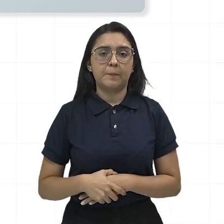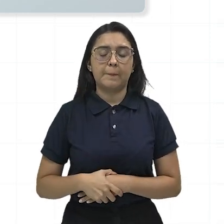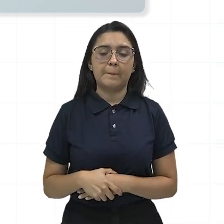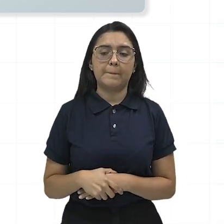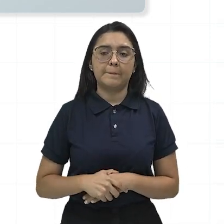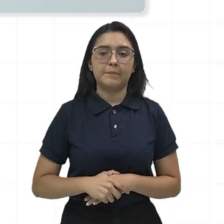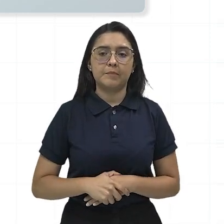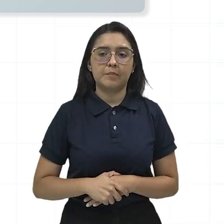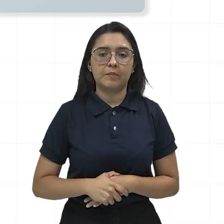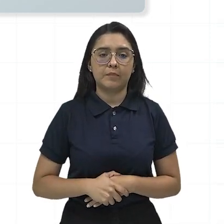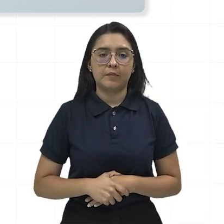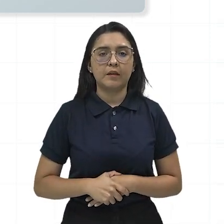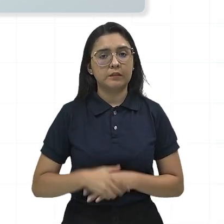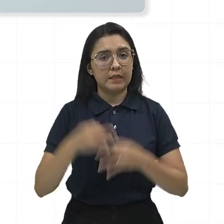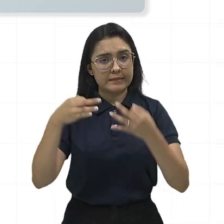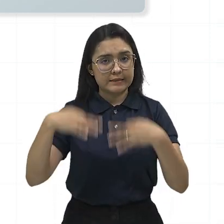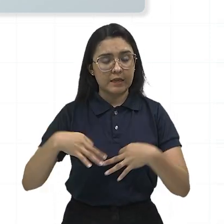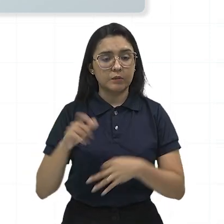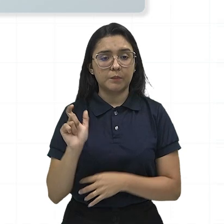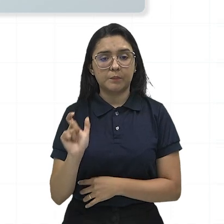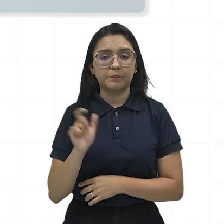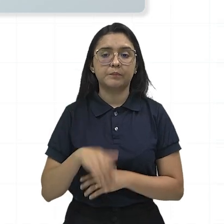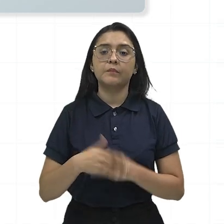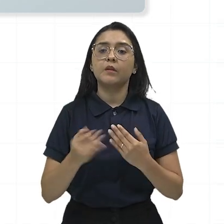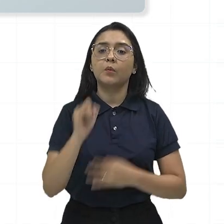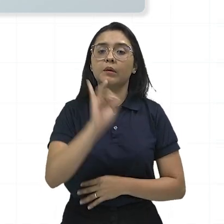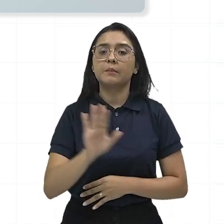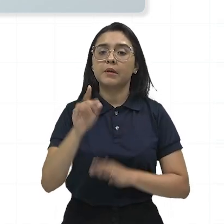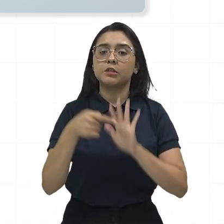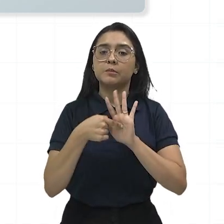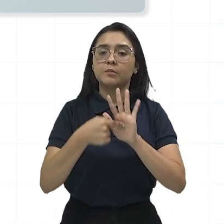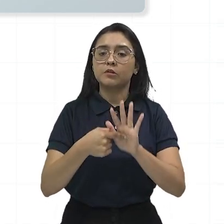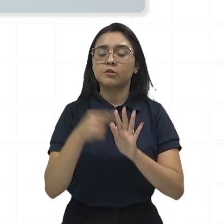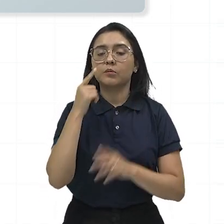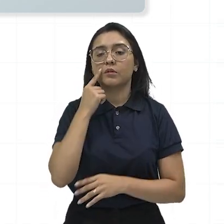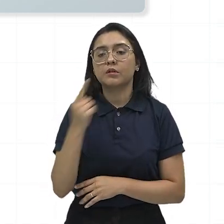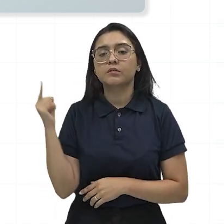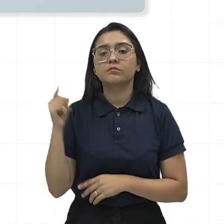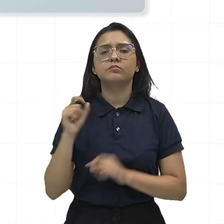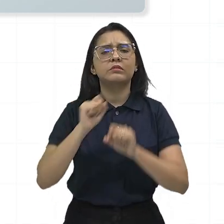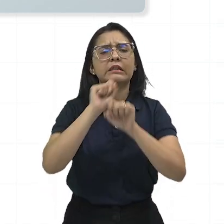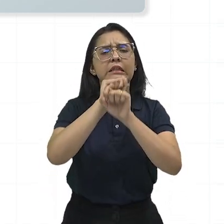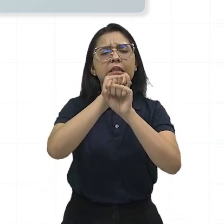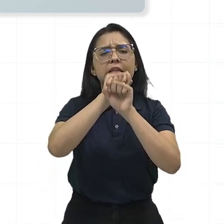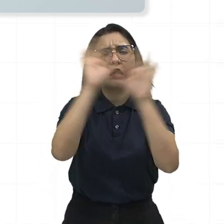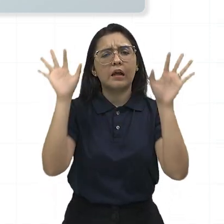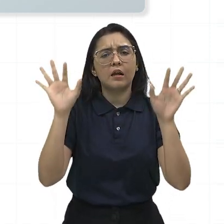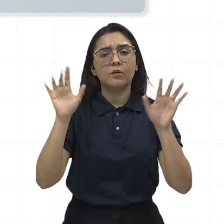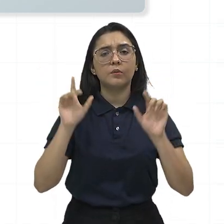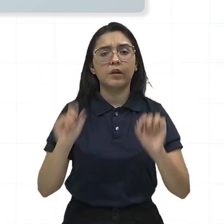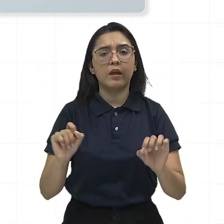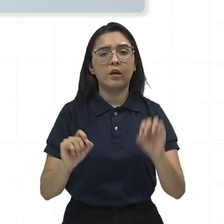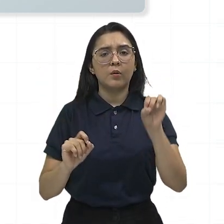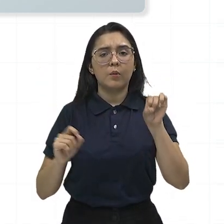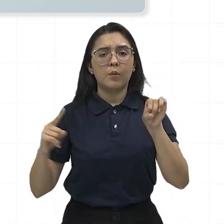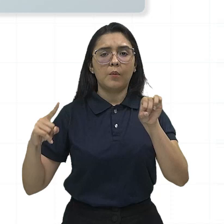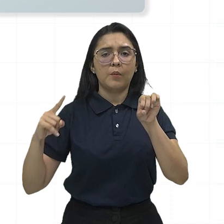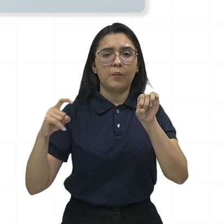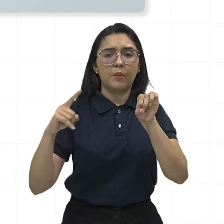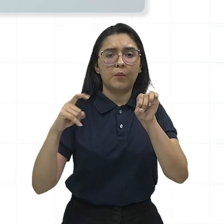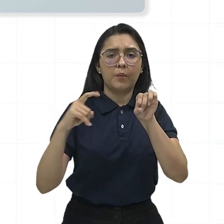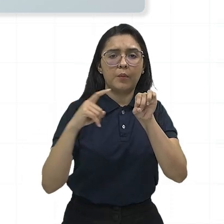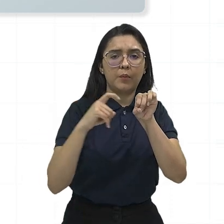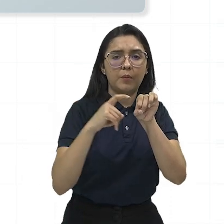tá bom? Não vai estar errado. Essa imagem aí, ela está retratando muito bem o momento do encontro entre